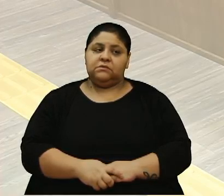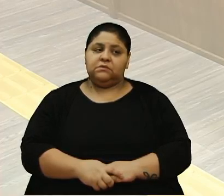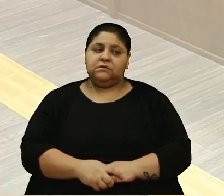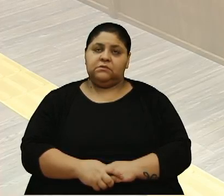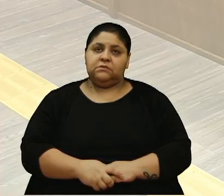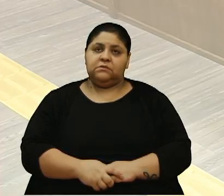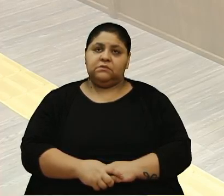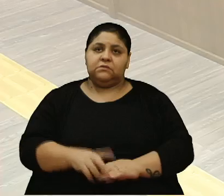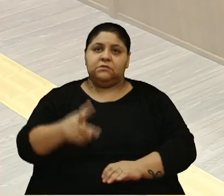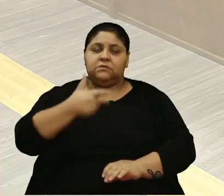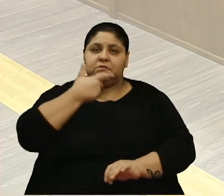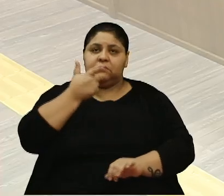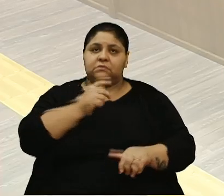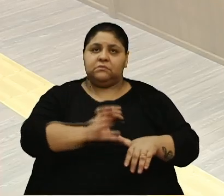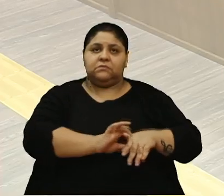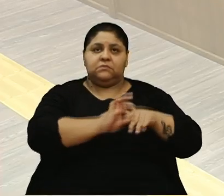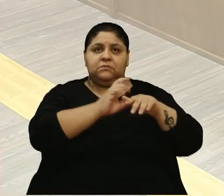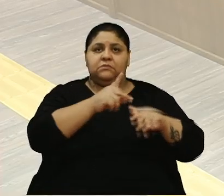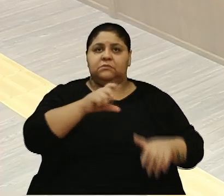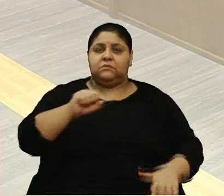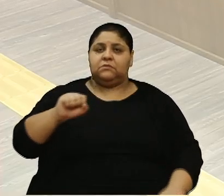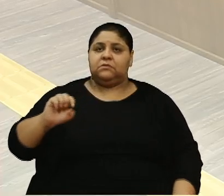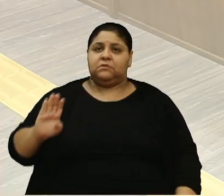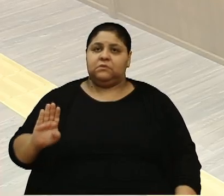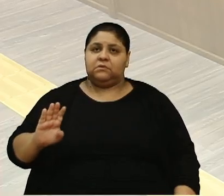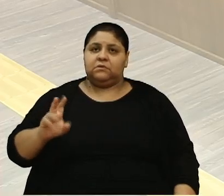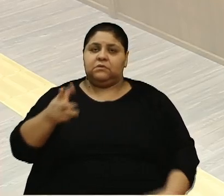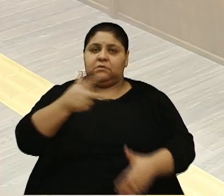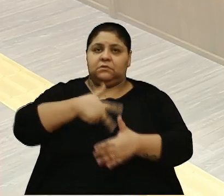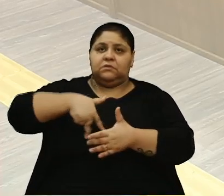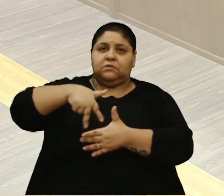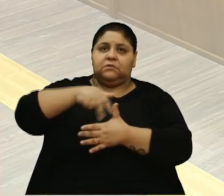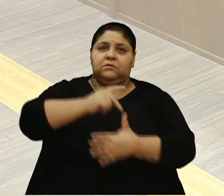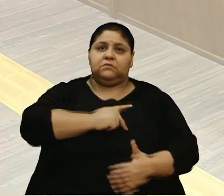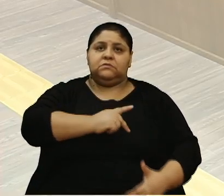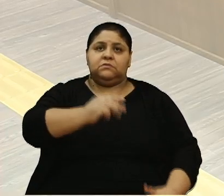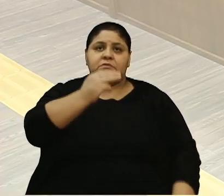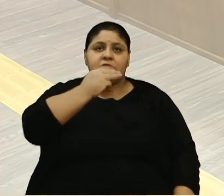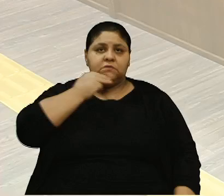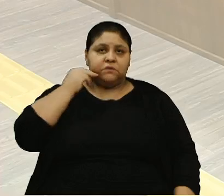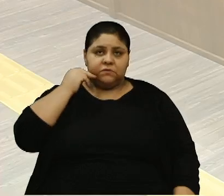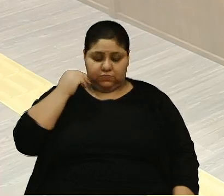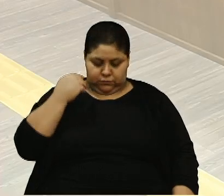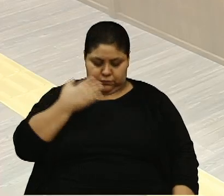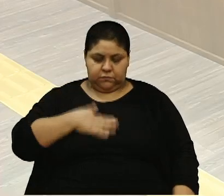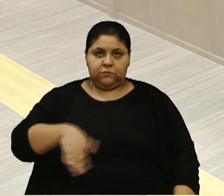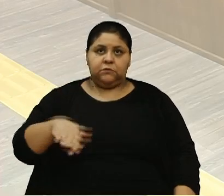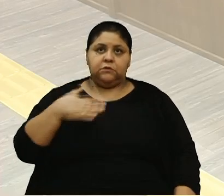Declaração de líder da bancada do PSDB na tribuna, presidente vereadora Marisol Santos.